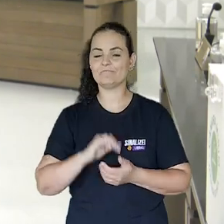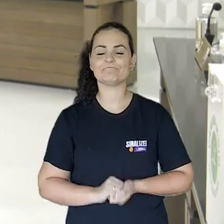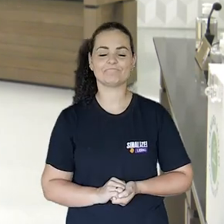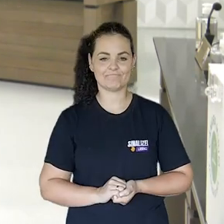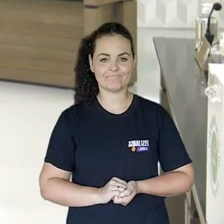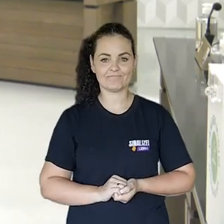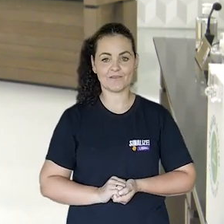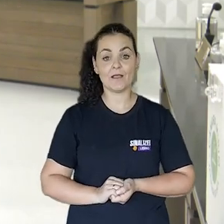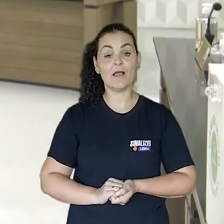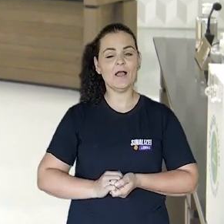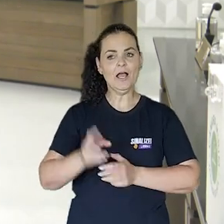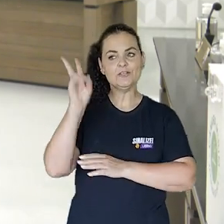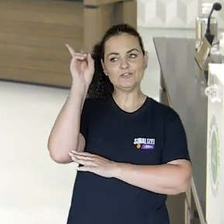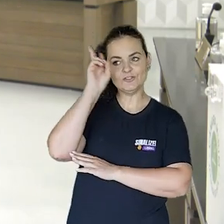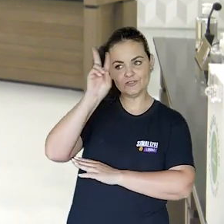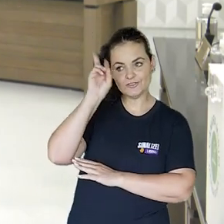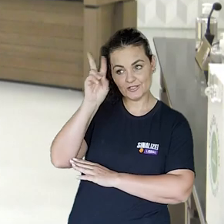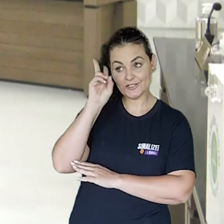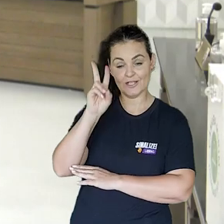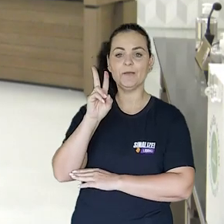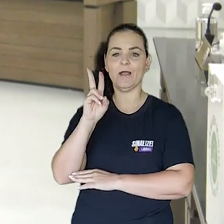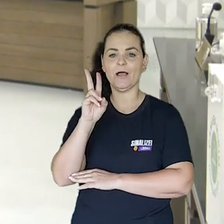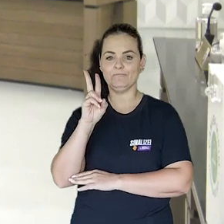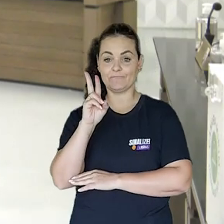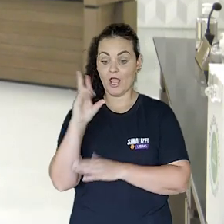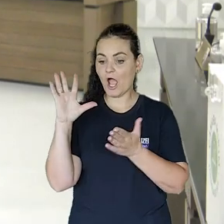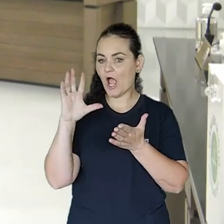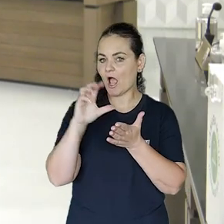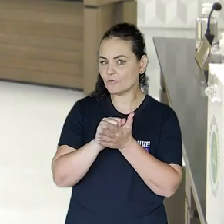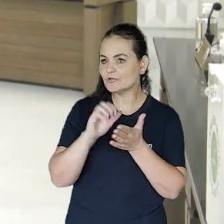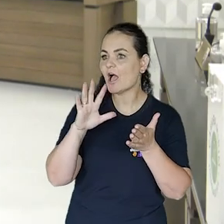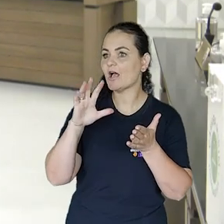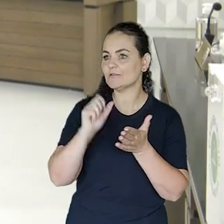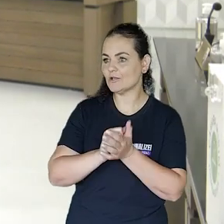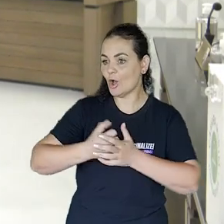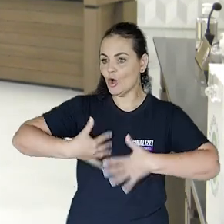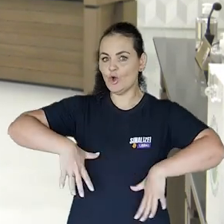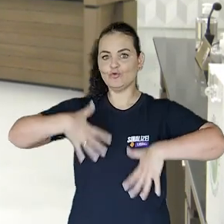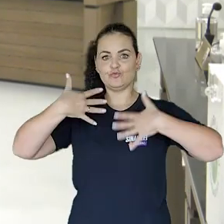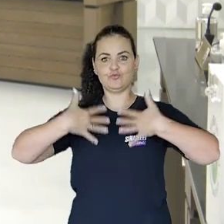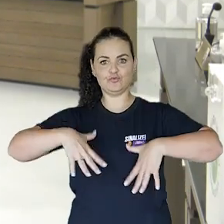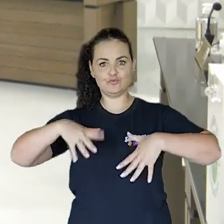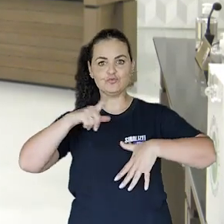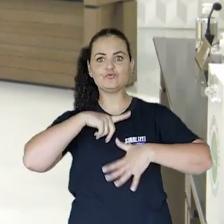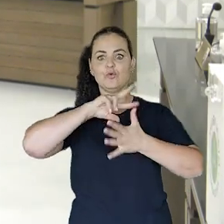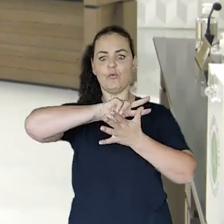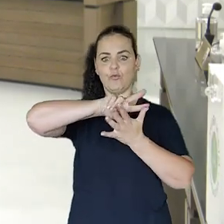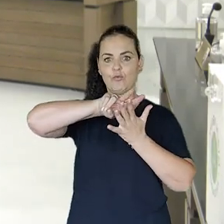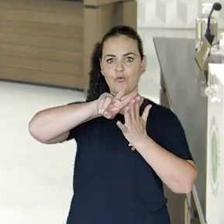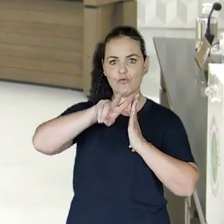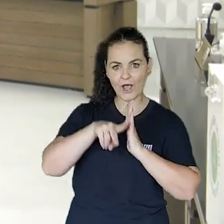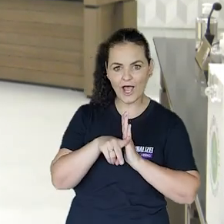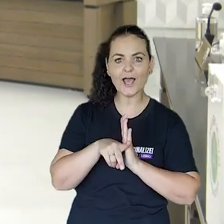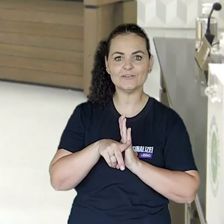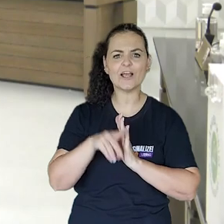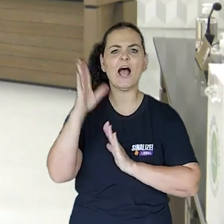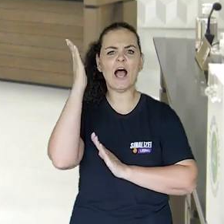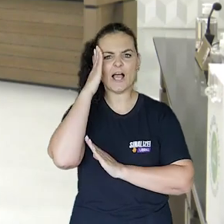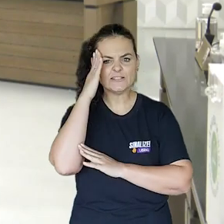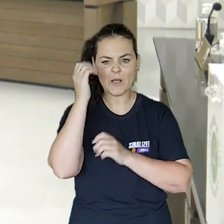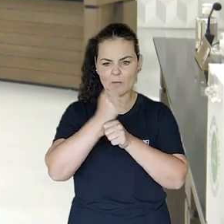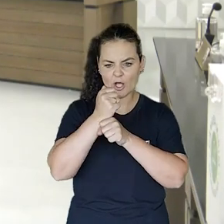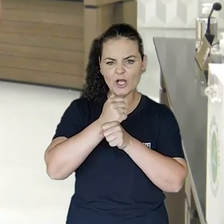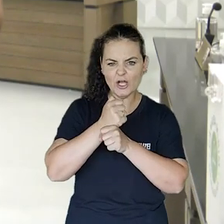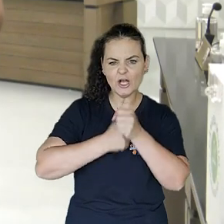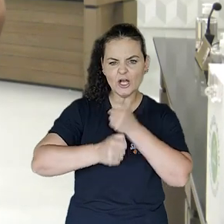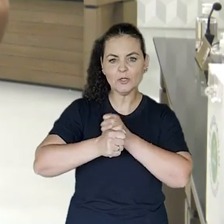que esse número bateu o recorde de inscrições, né, dos outros anos. Ano passado foram 24 escolas,